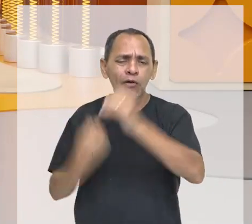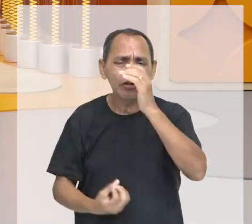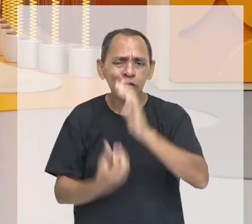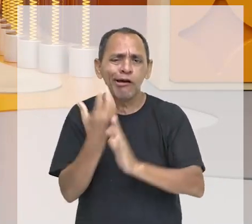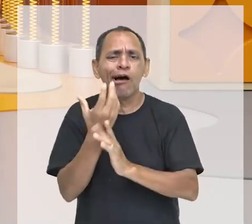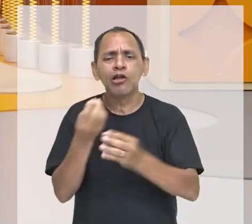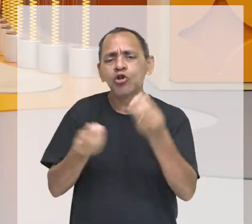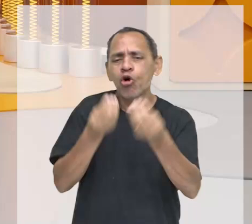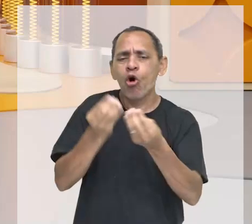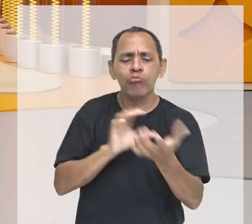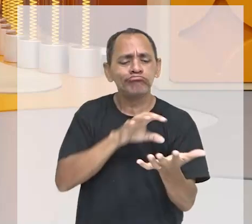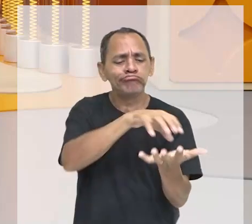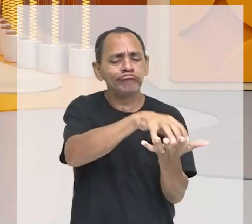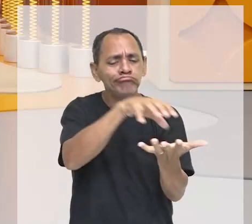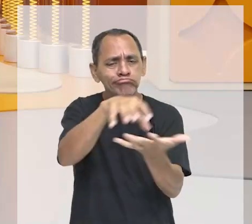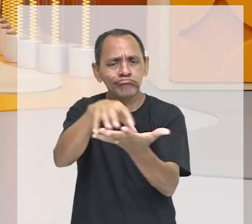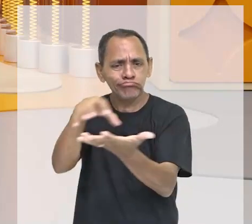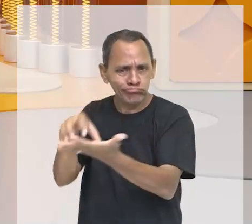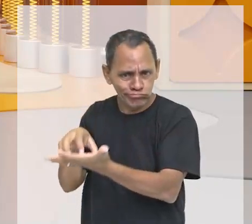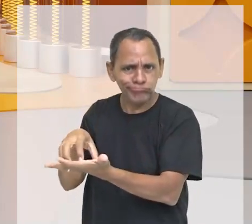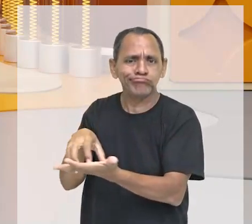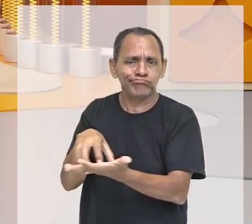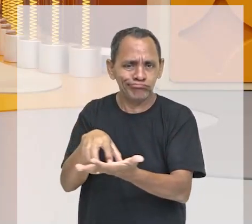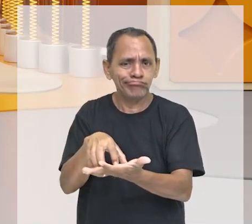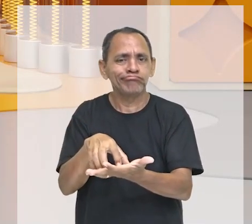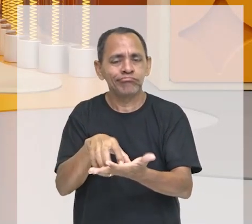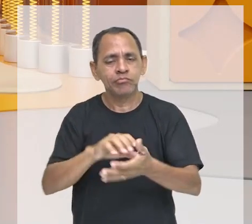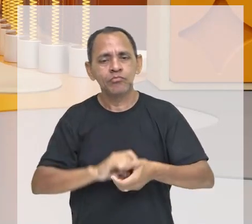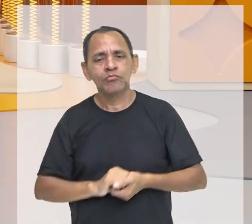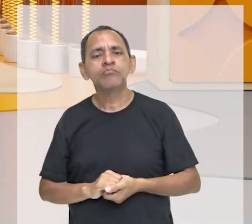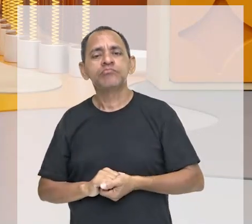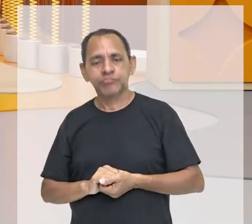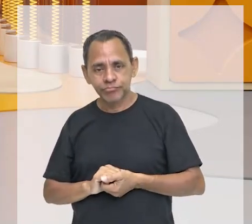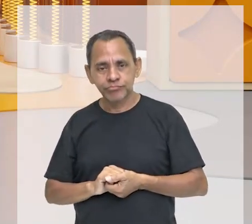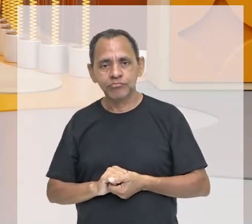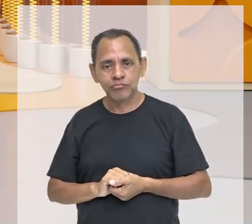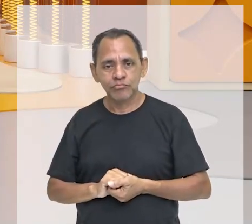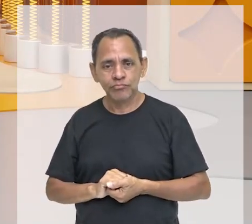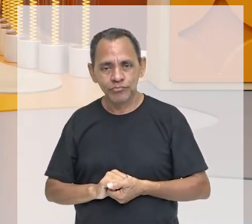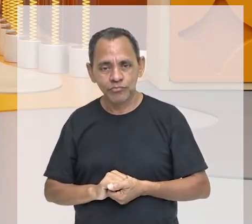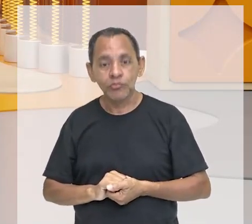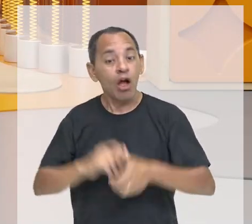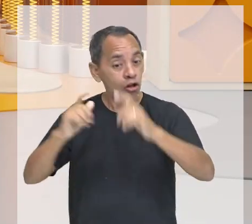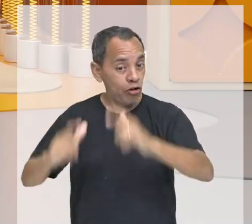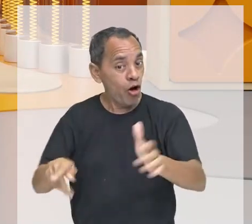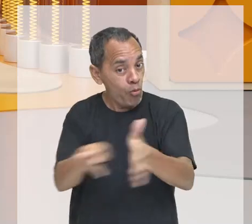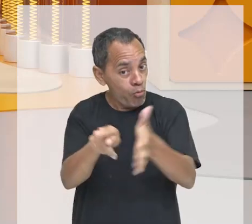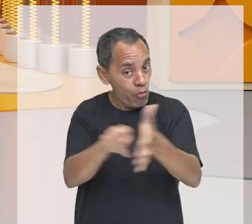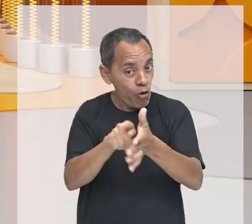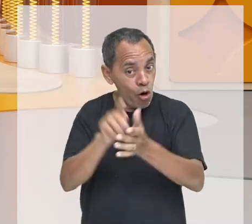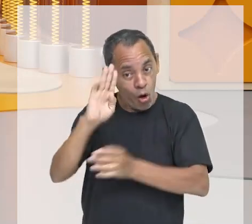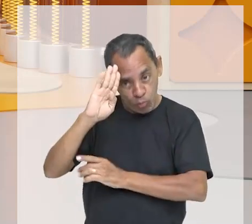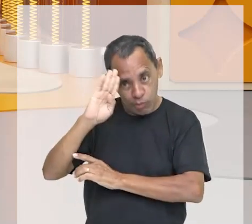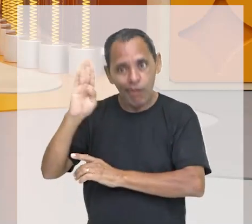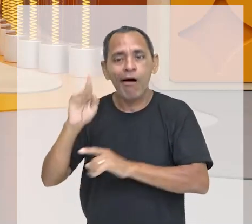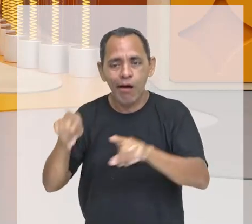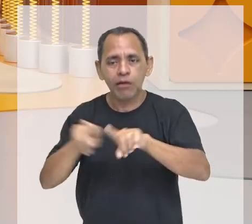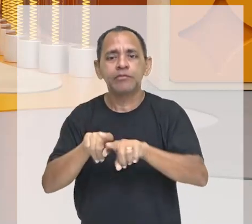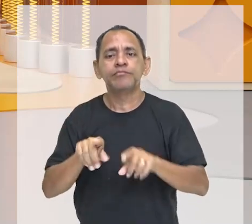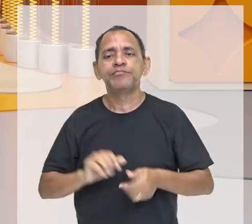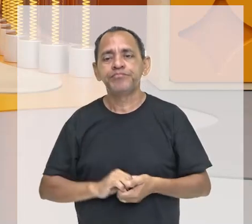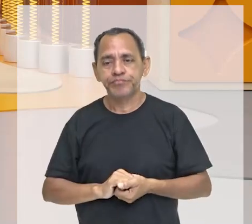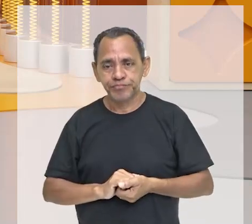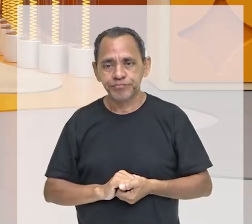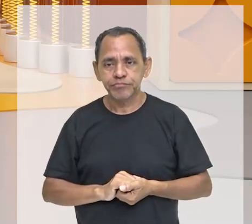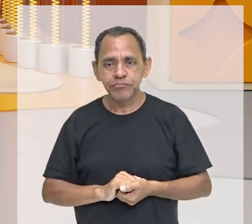uma aldeia, né? Em alguns outros lugares como um forte militar e algo desse tipo, como um porto e